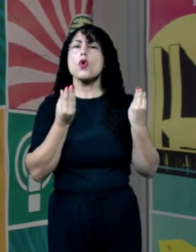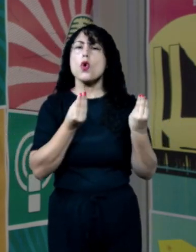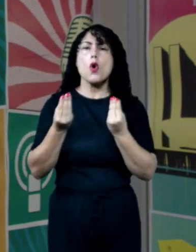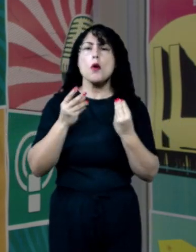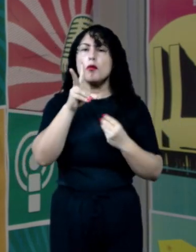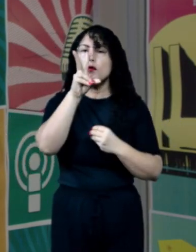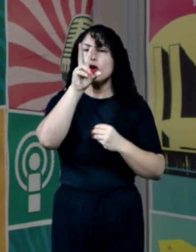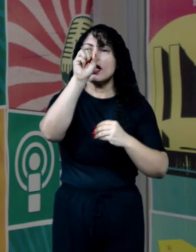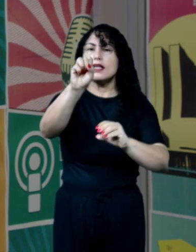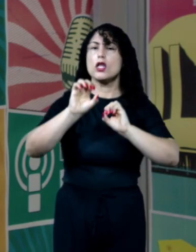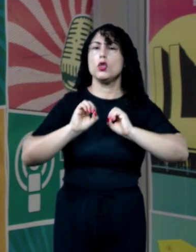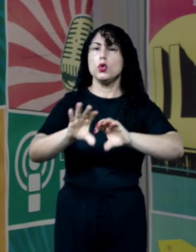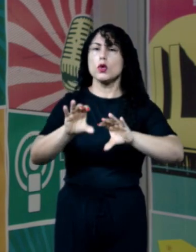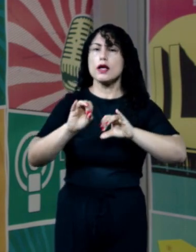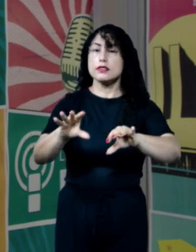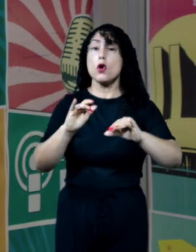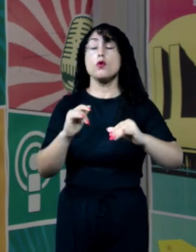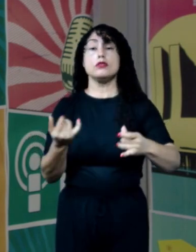educação midiática.